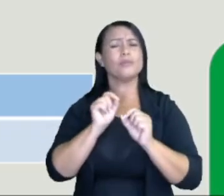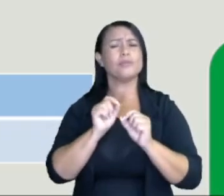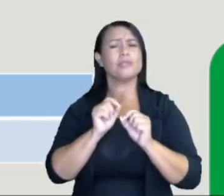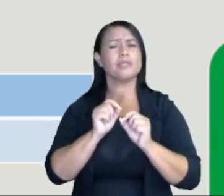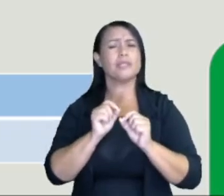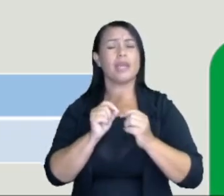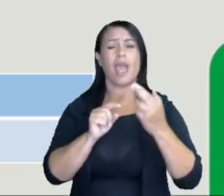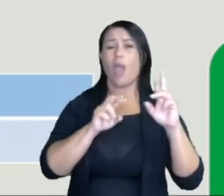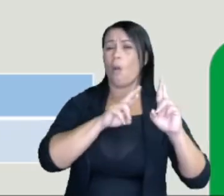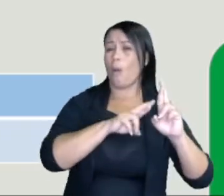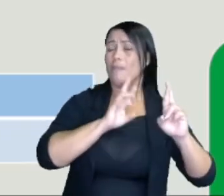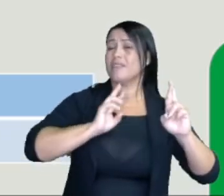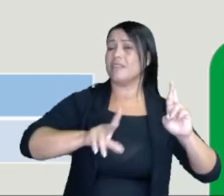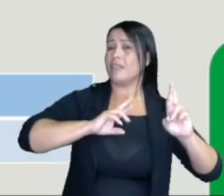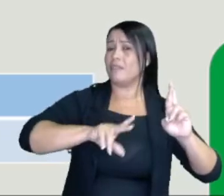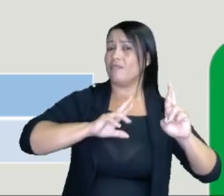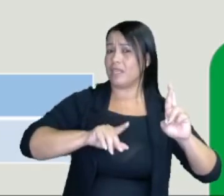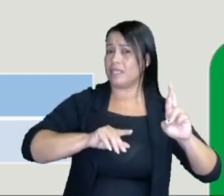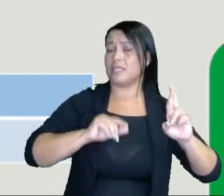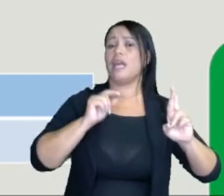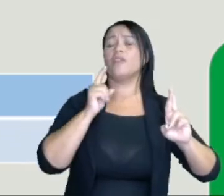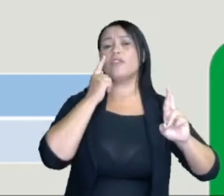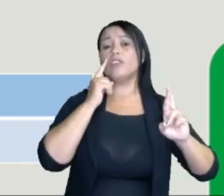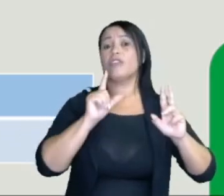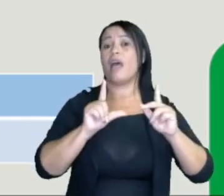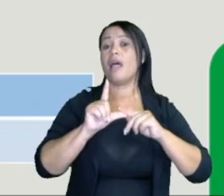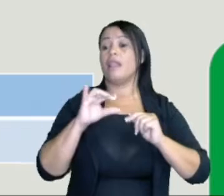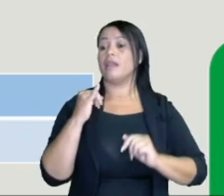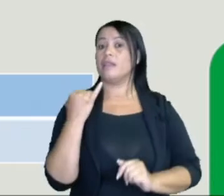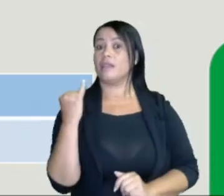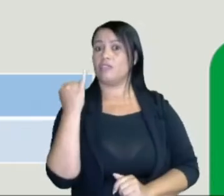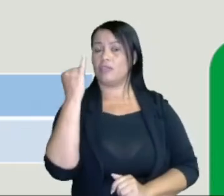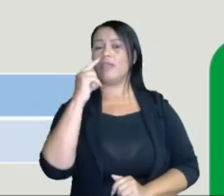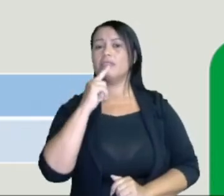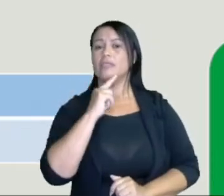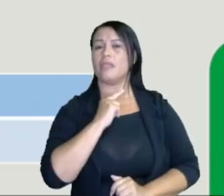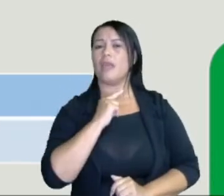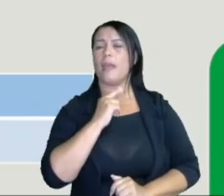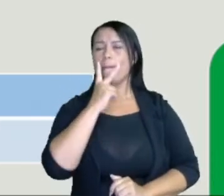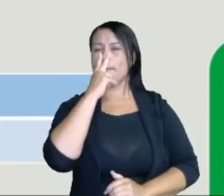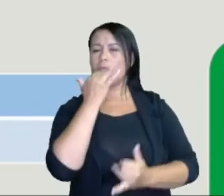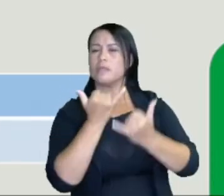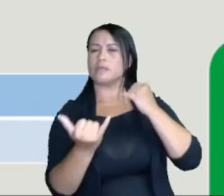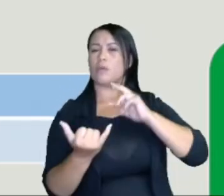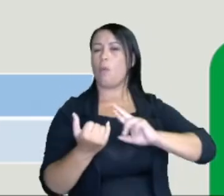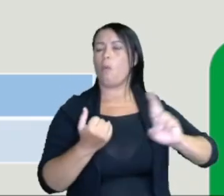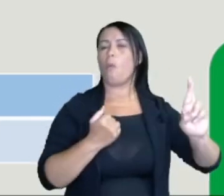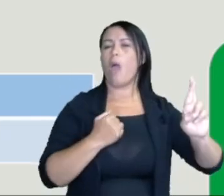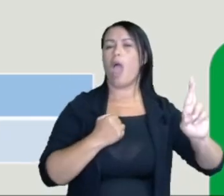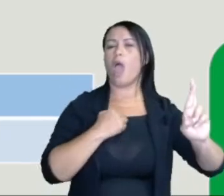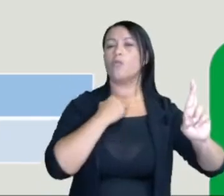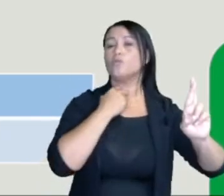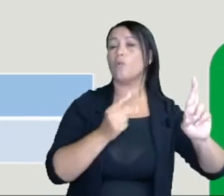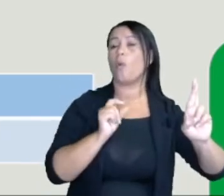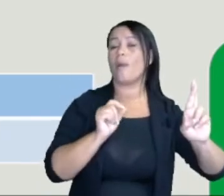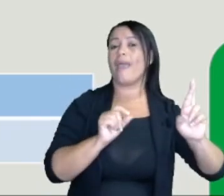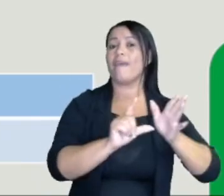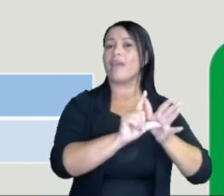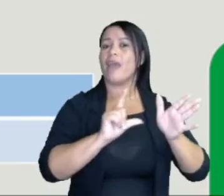caso diferenciado. Essa letra G, ela tem o som de R quando ela vem antes das